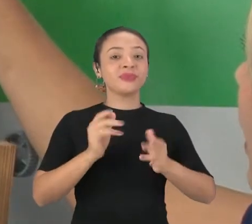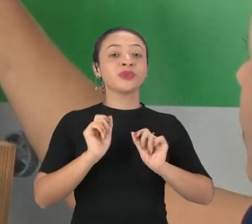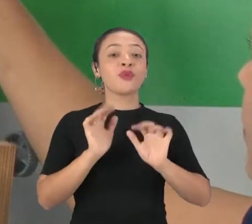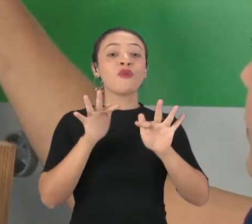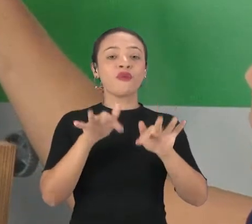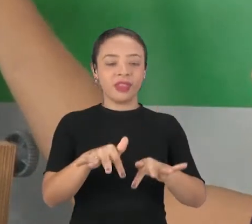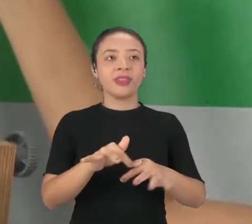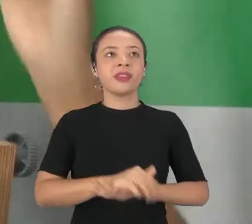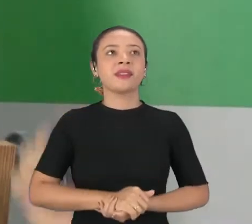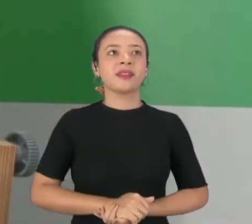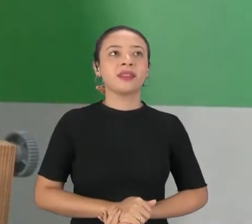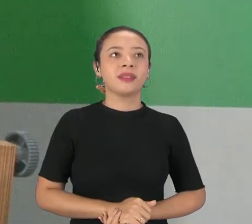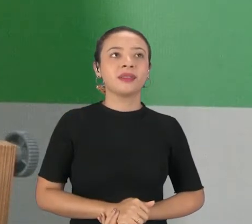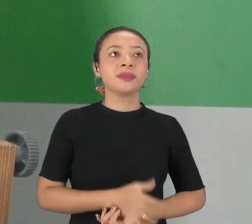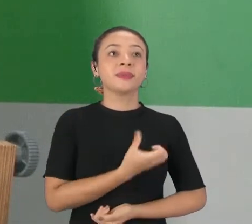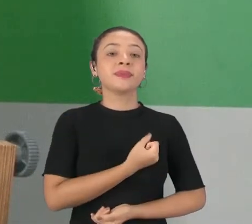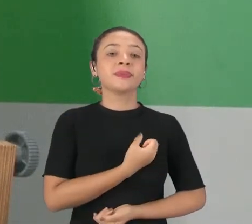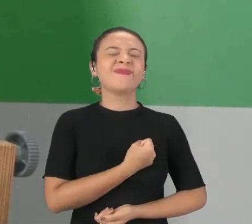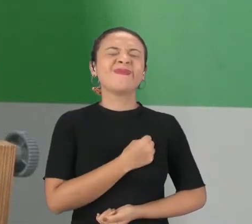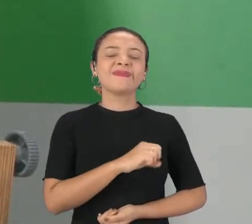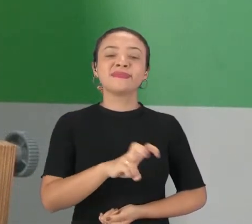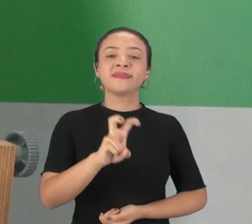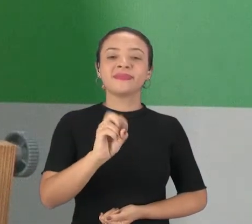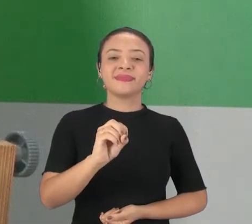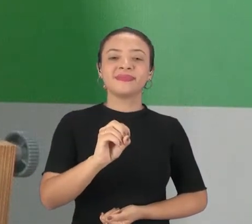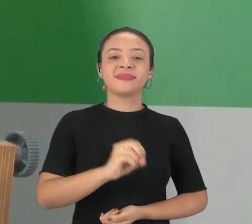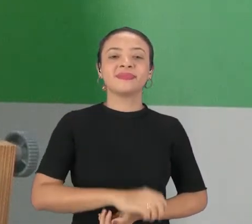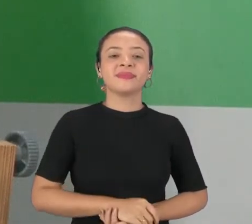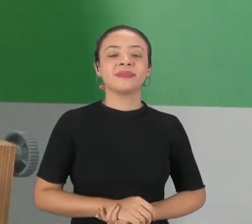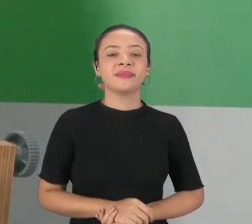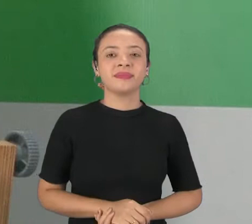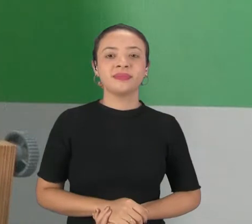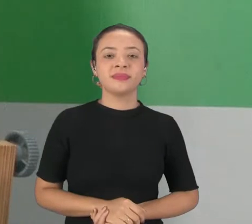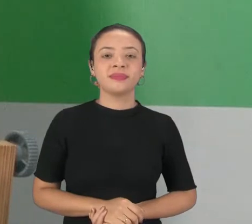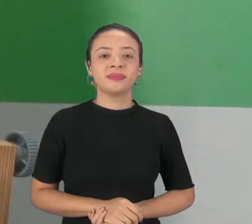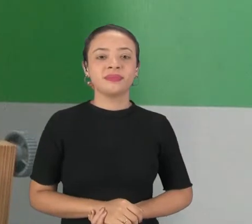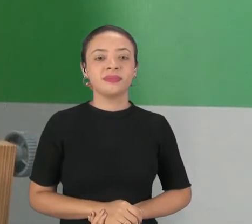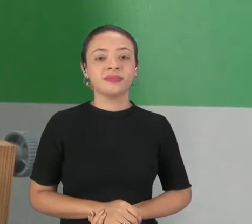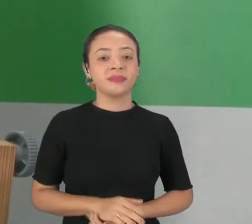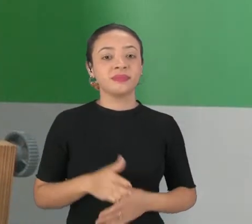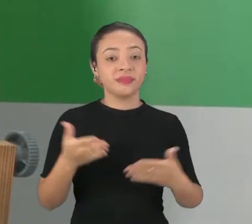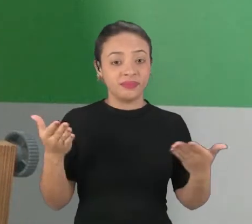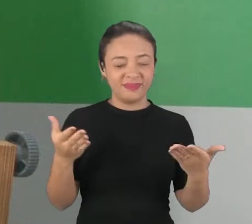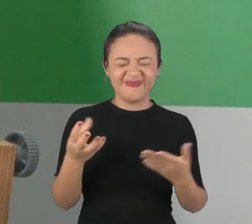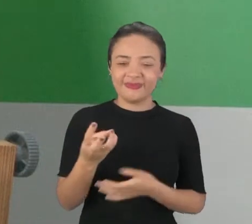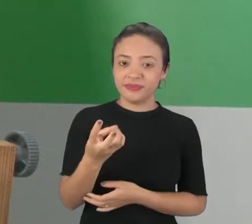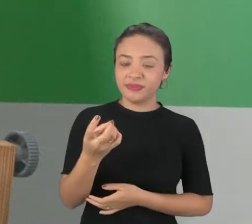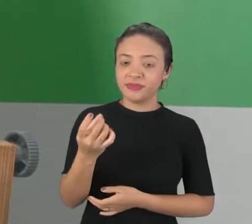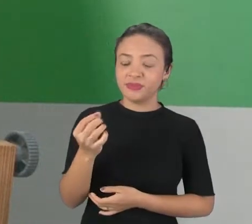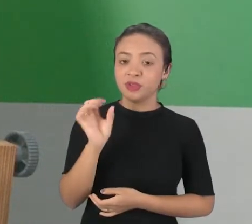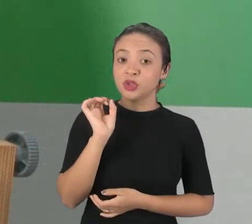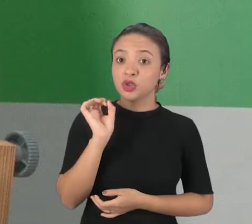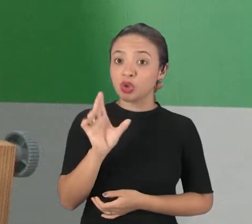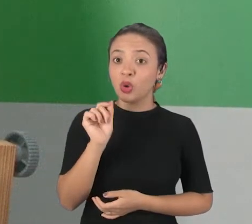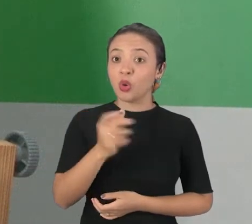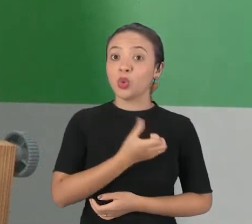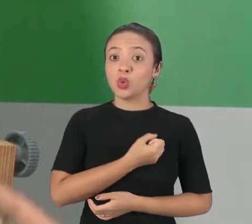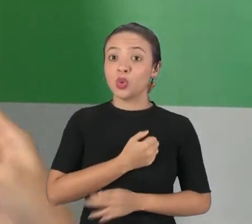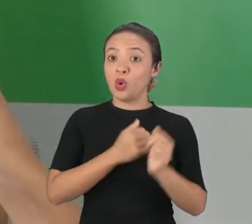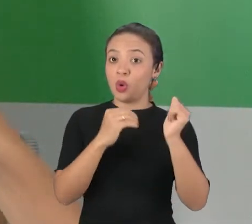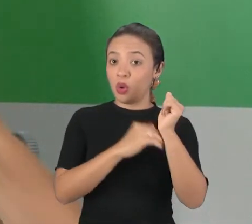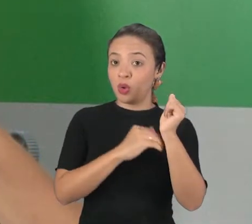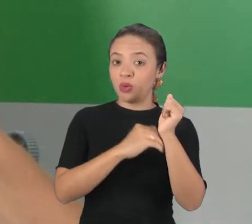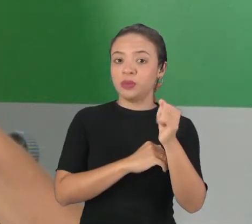e ao final então Este número é o número 50 vamos lá então fazer a contagem só dos números que